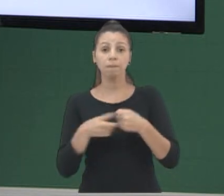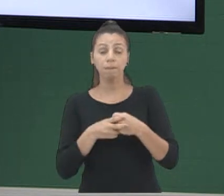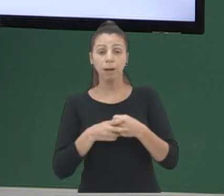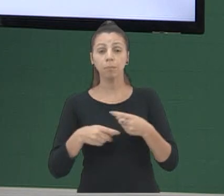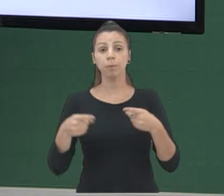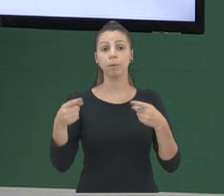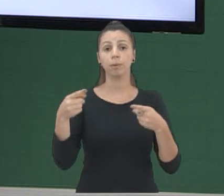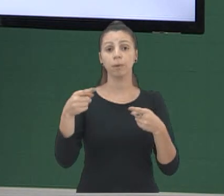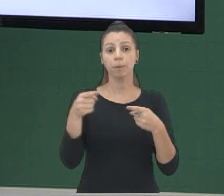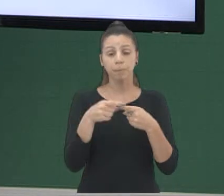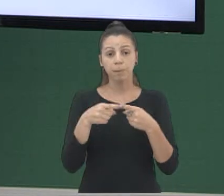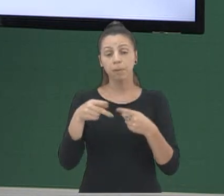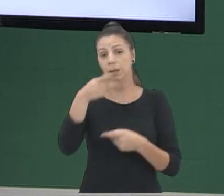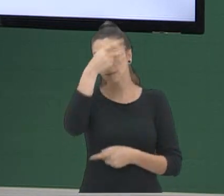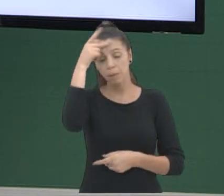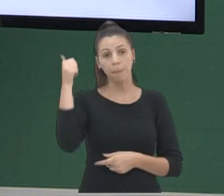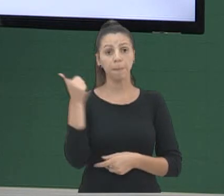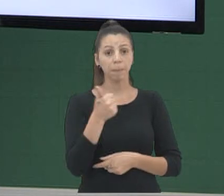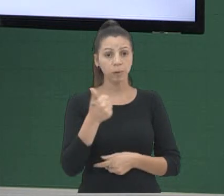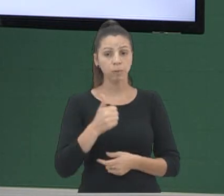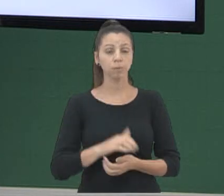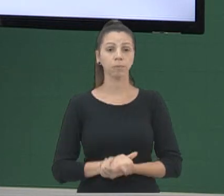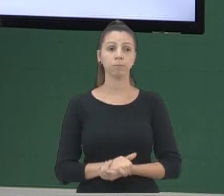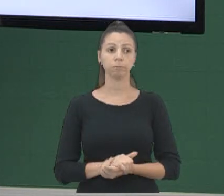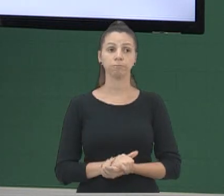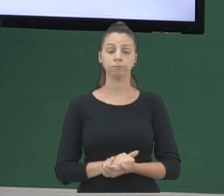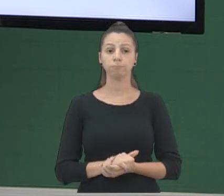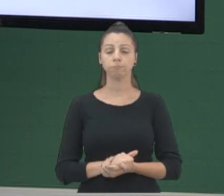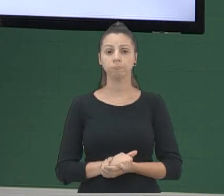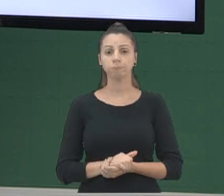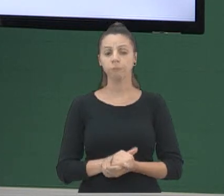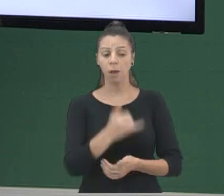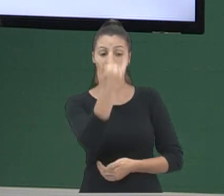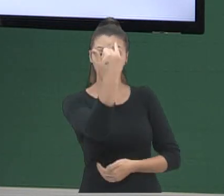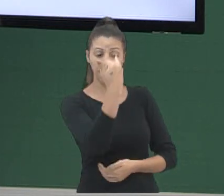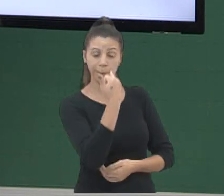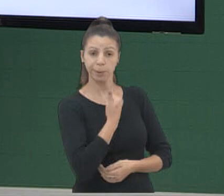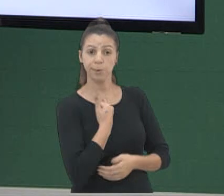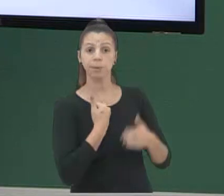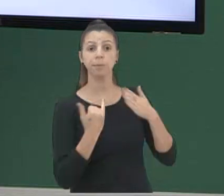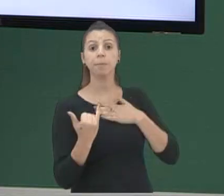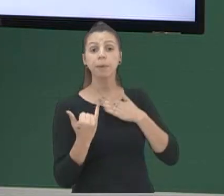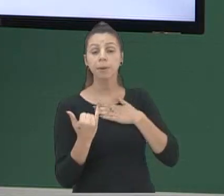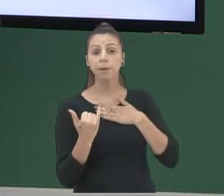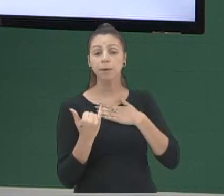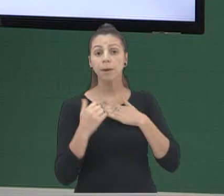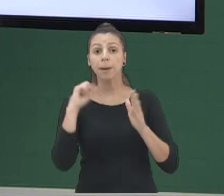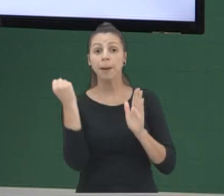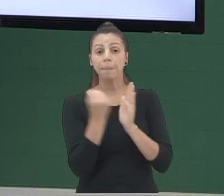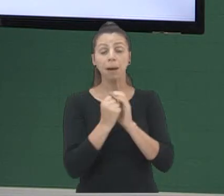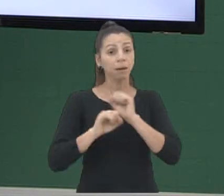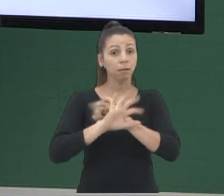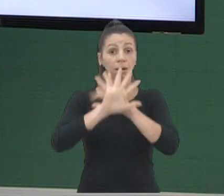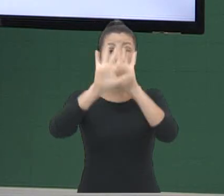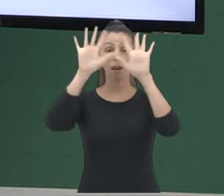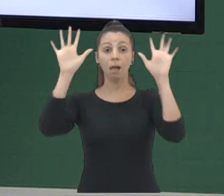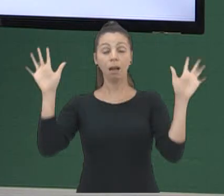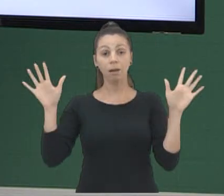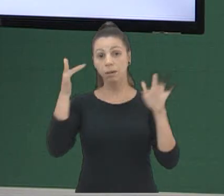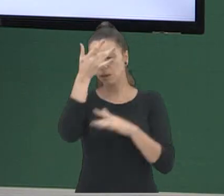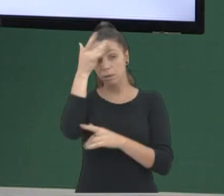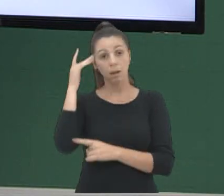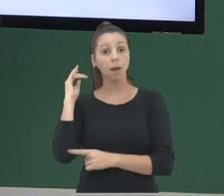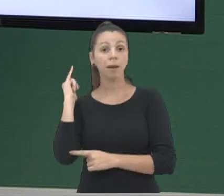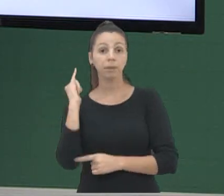Disse-me, disse para mim. De novo, então aqui a marca mais clara que a gente tem desse narrador é essa